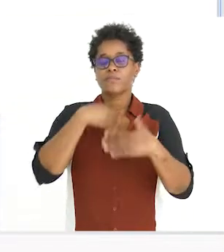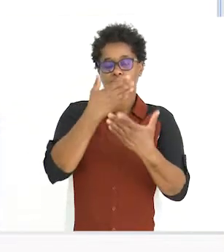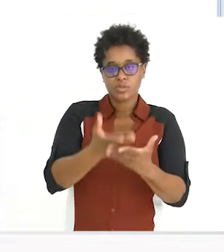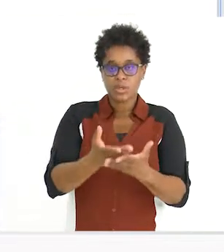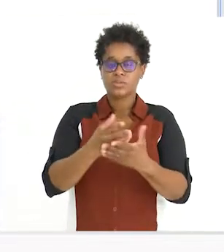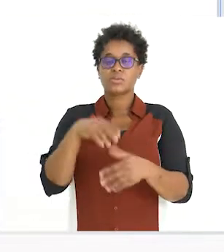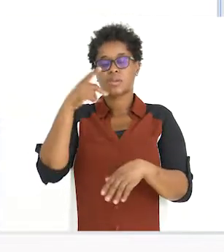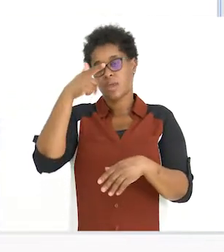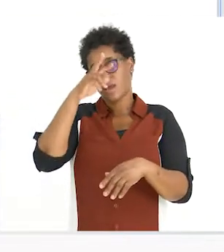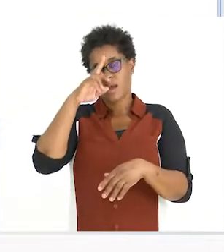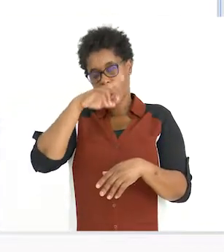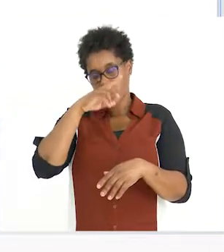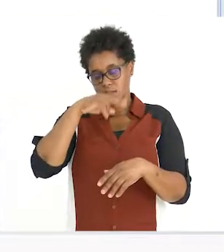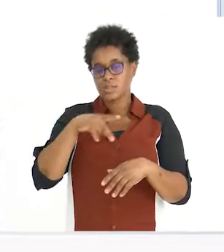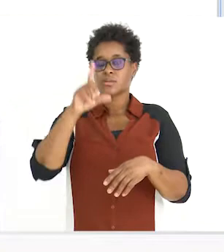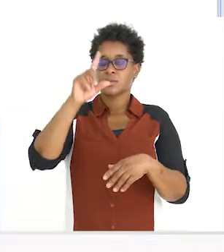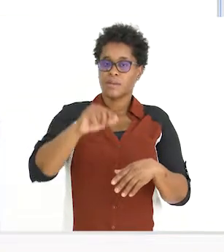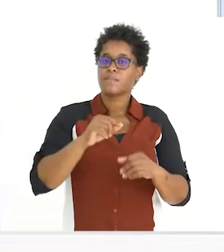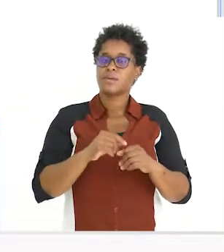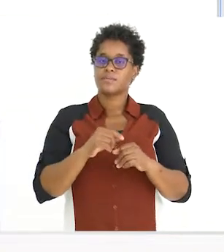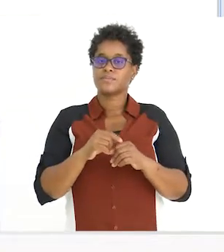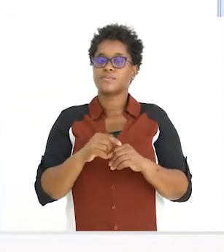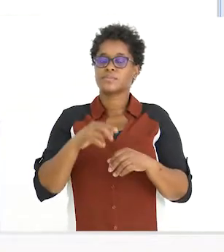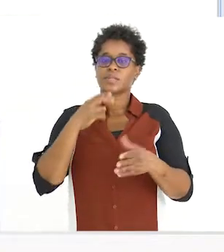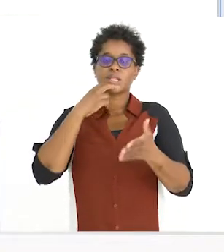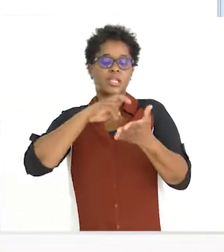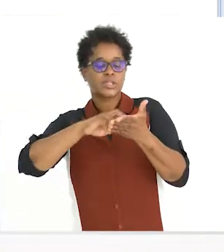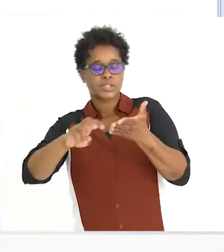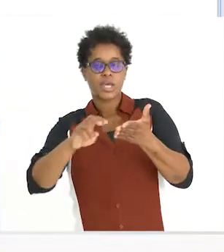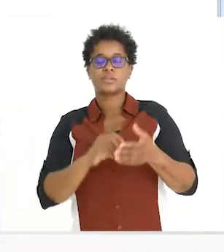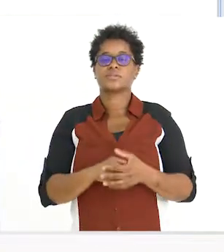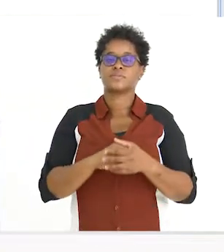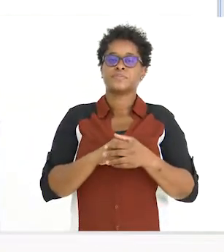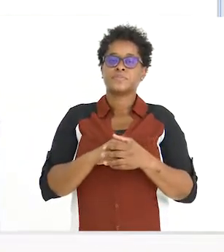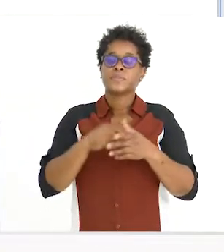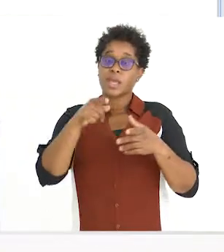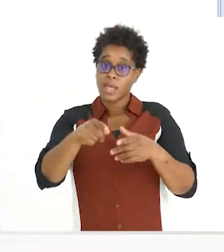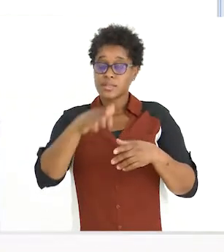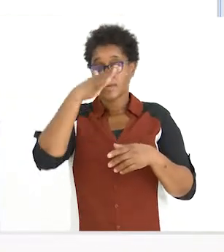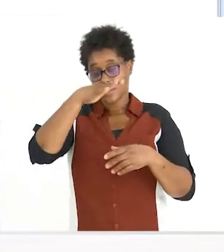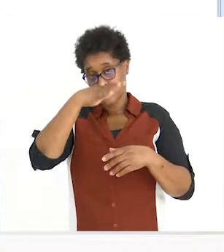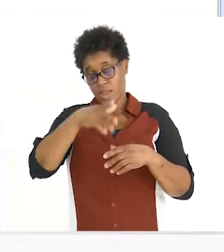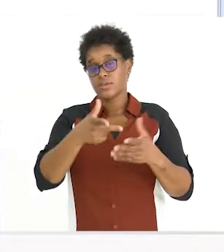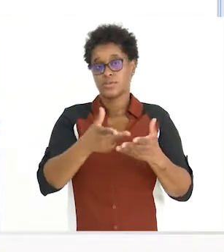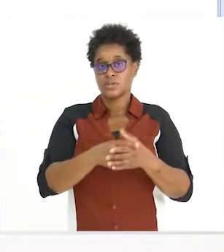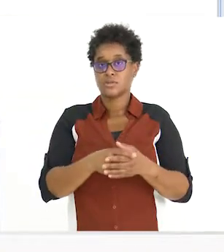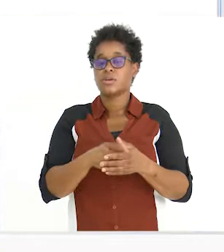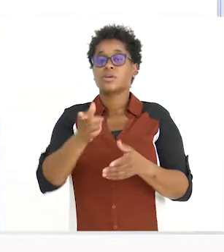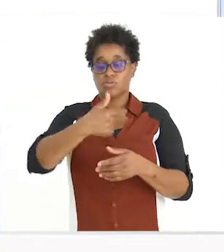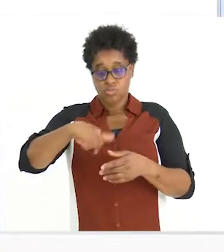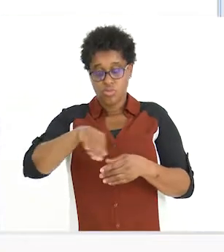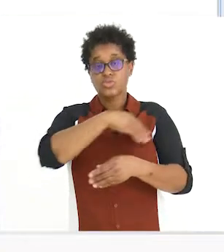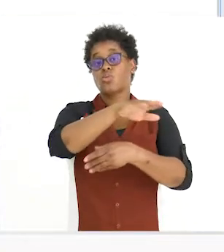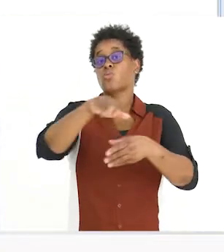fornecimento de gás e o fornecimento de eletricidade. Portanto, essas atividades nós